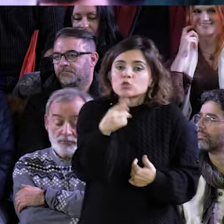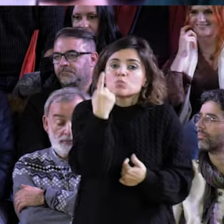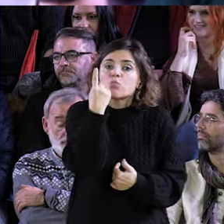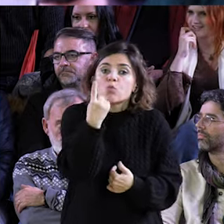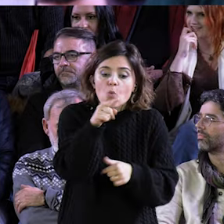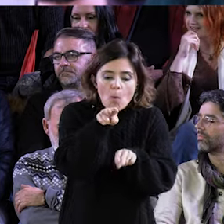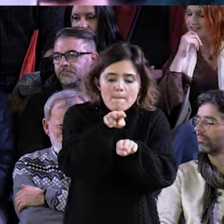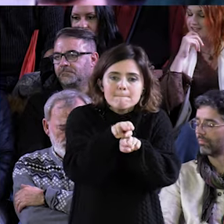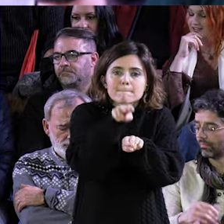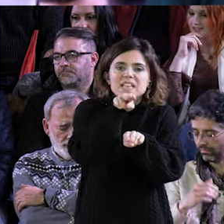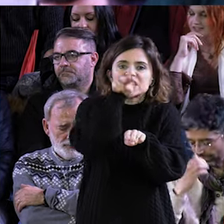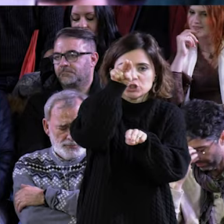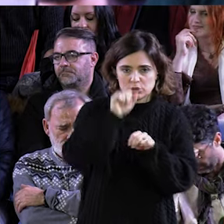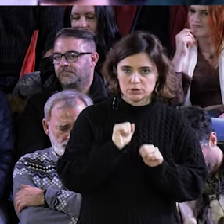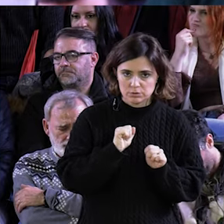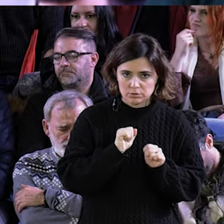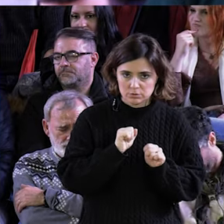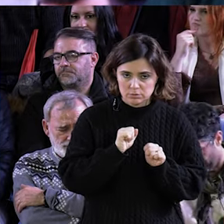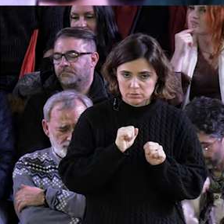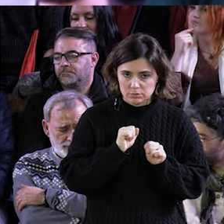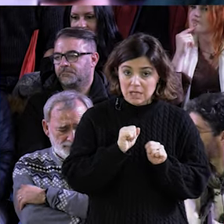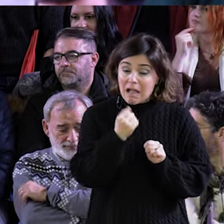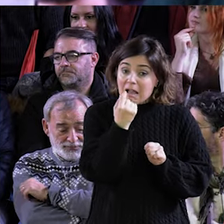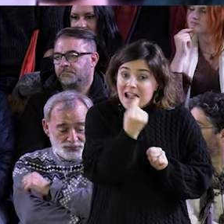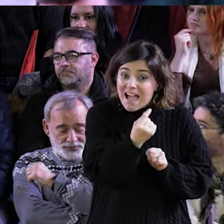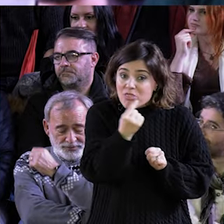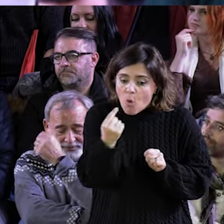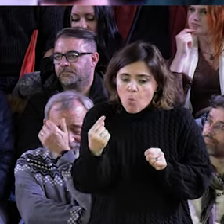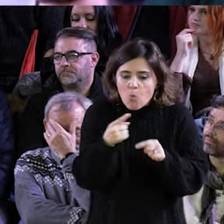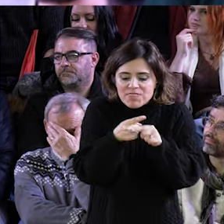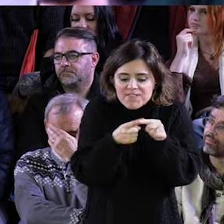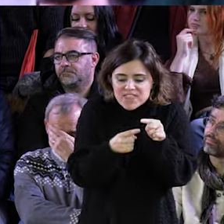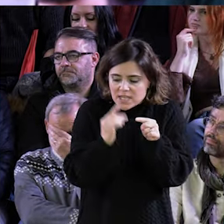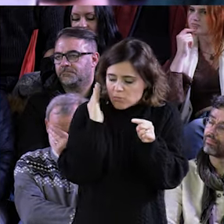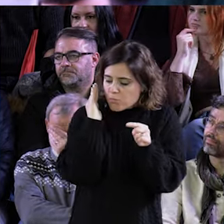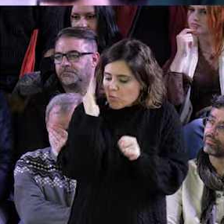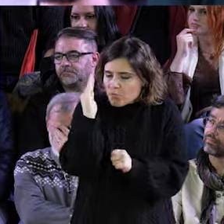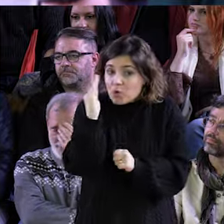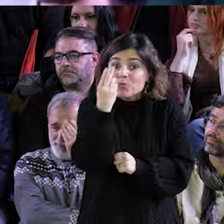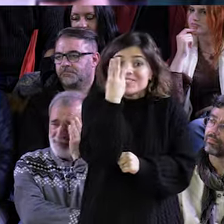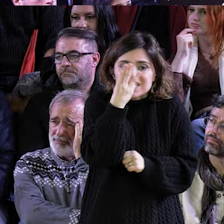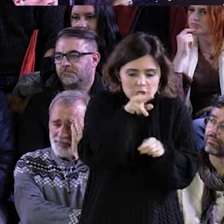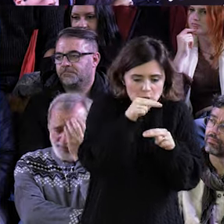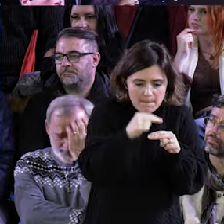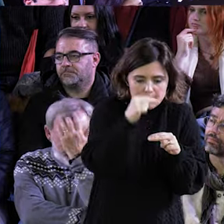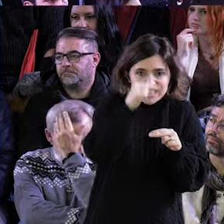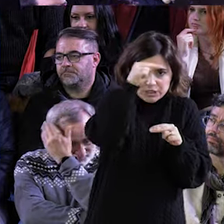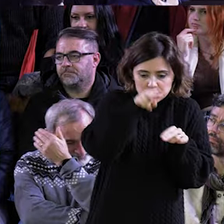com 3 beliches de 2 andares. Cada um dividido por um biombo.